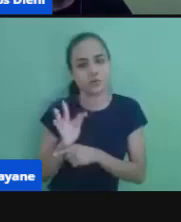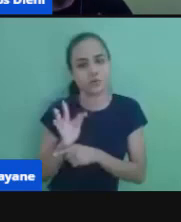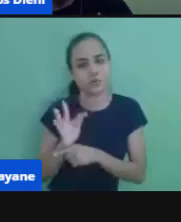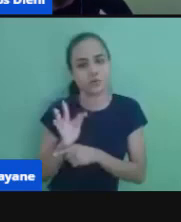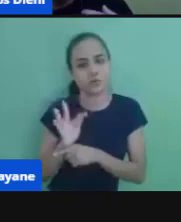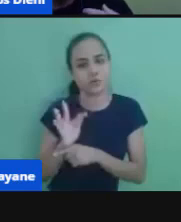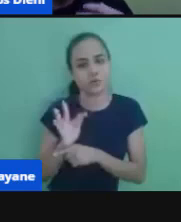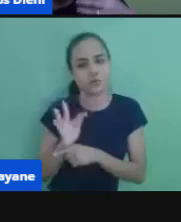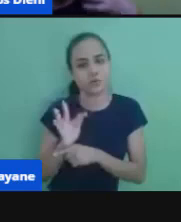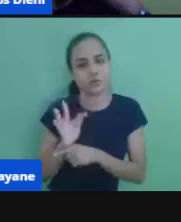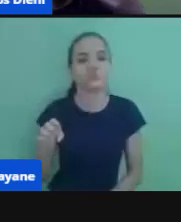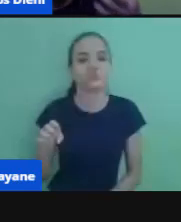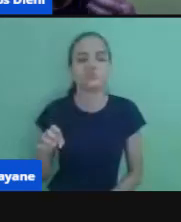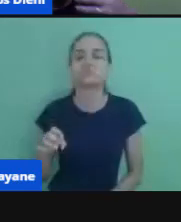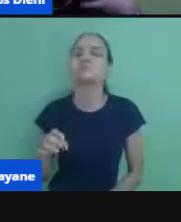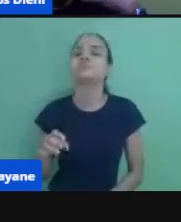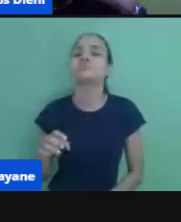teria